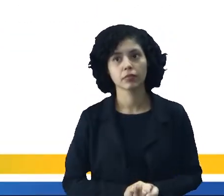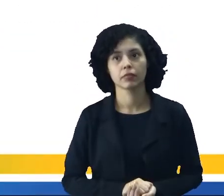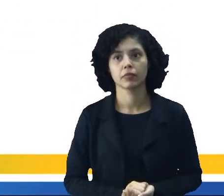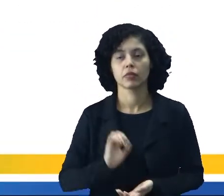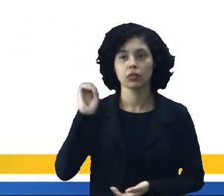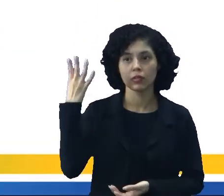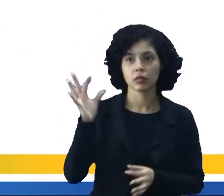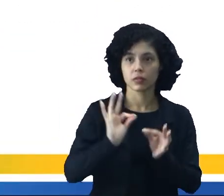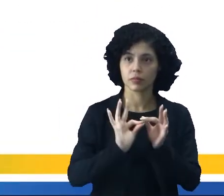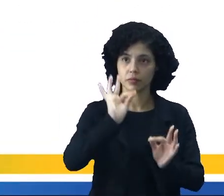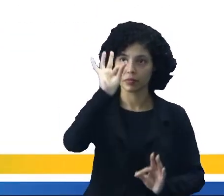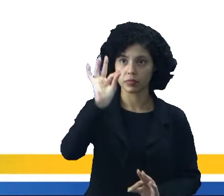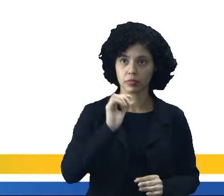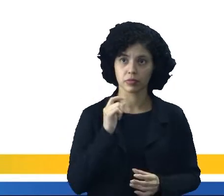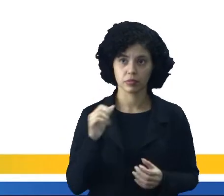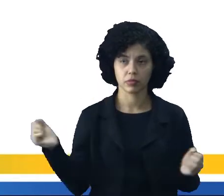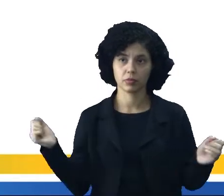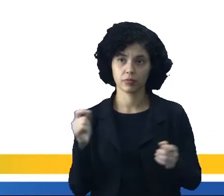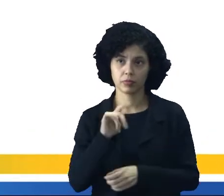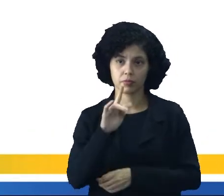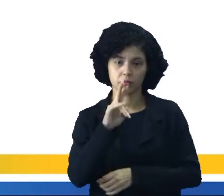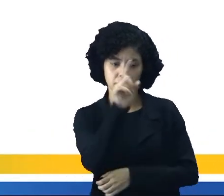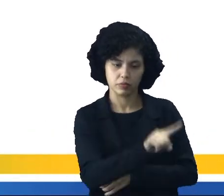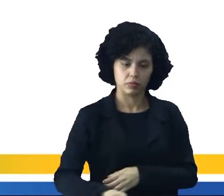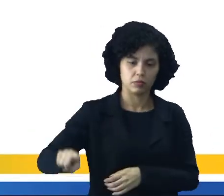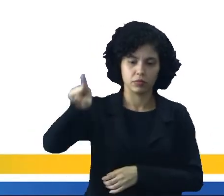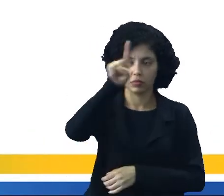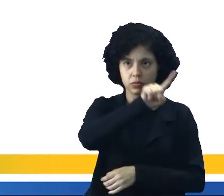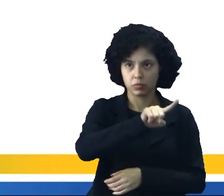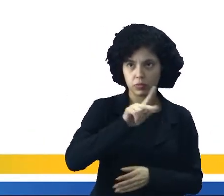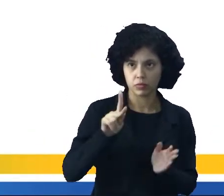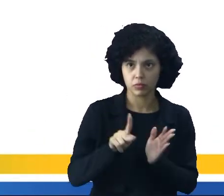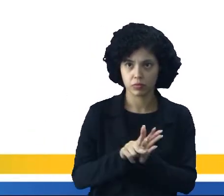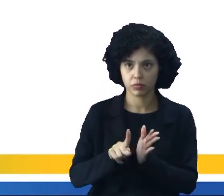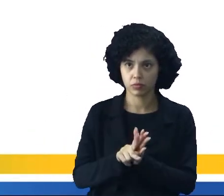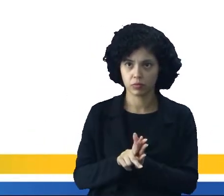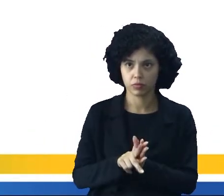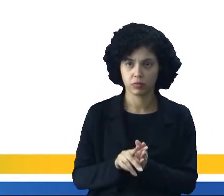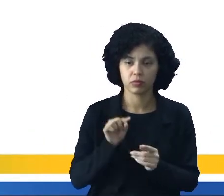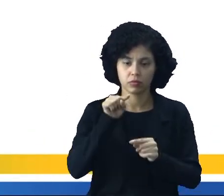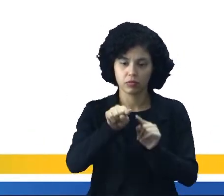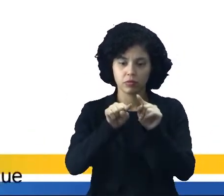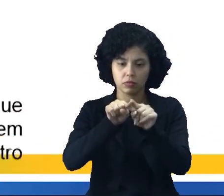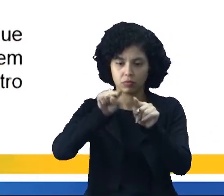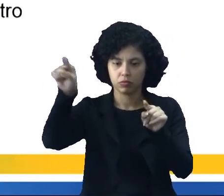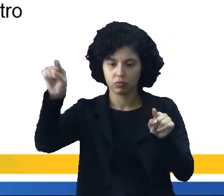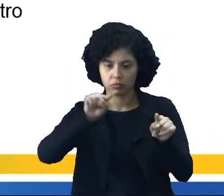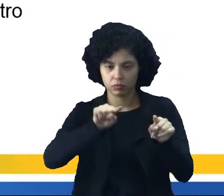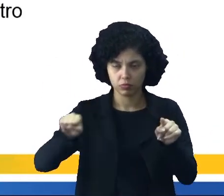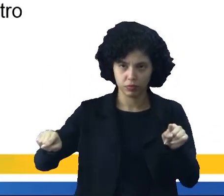o raio Corresponde à distância entre o centro e a extremidade do círculo